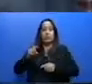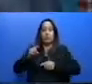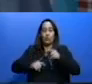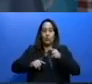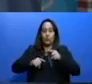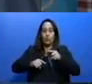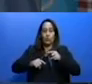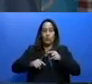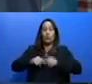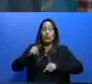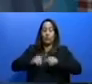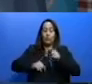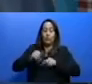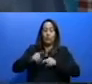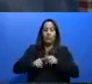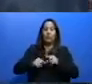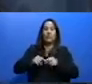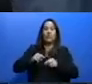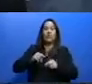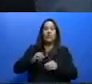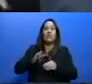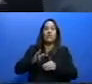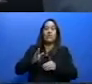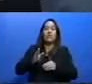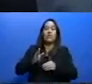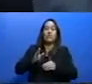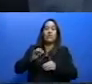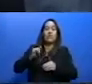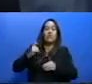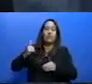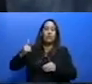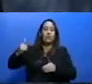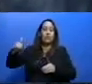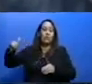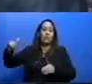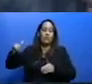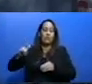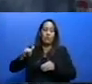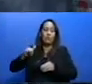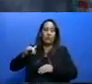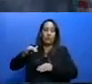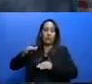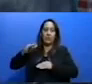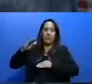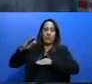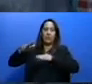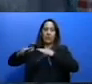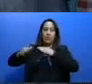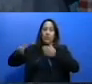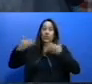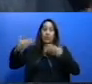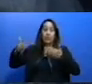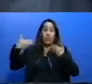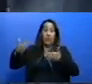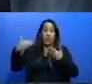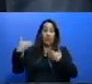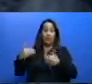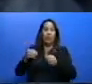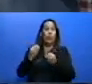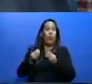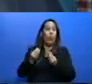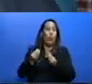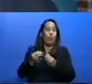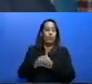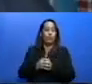térmicos. Os metais são ótimos condutores térmicos. Vamos ver os exemplos que aparecem na apostila?